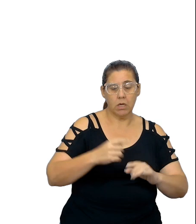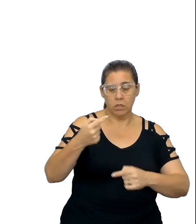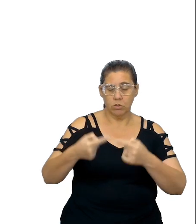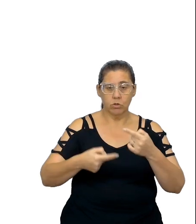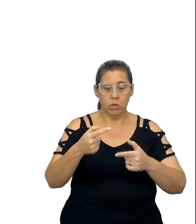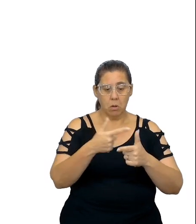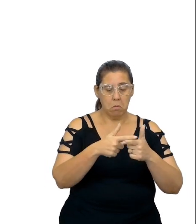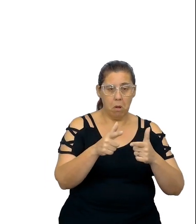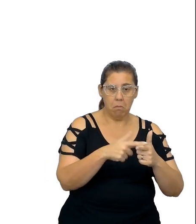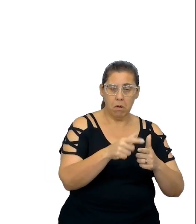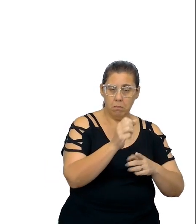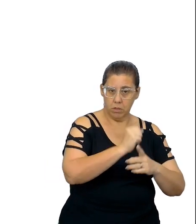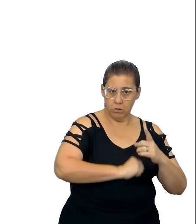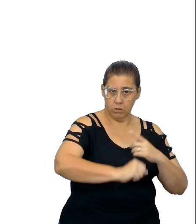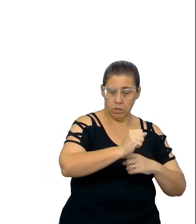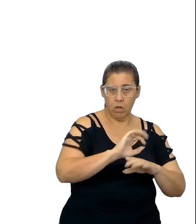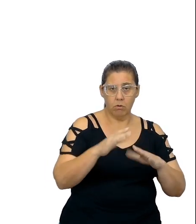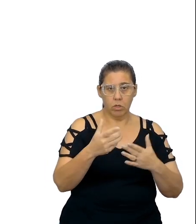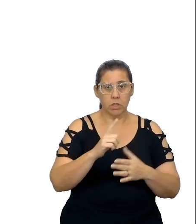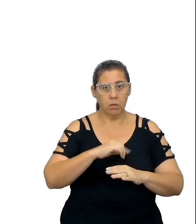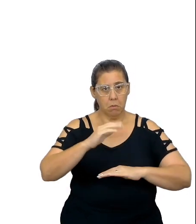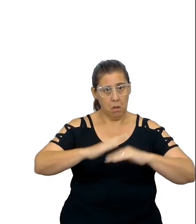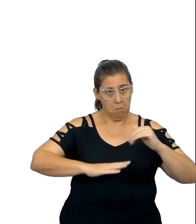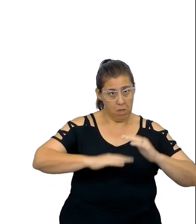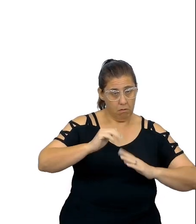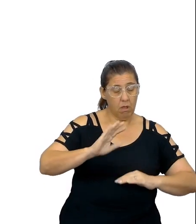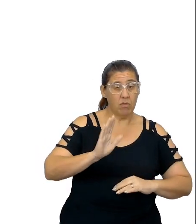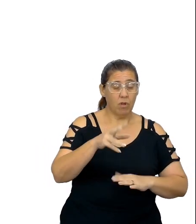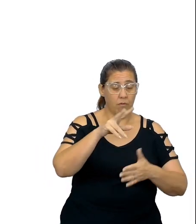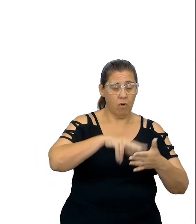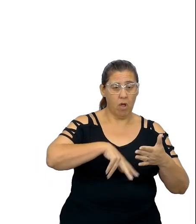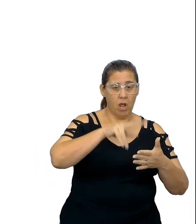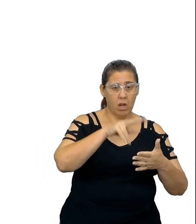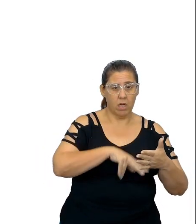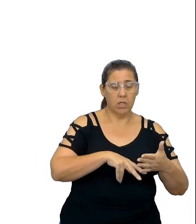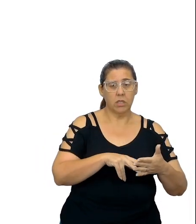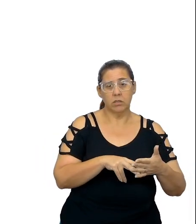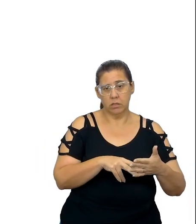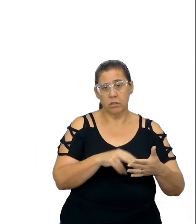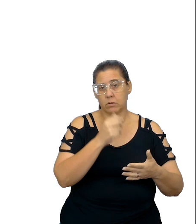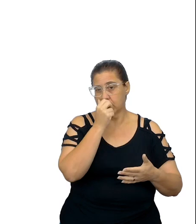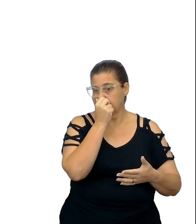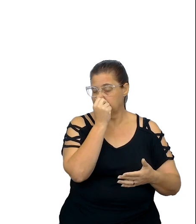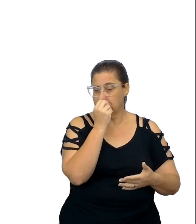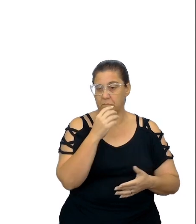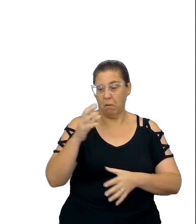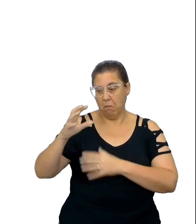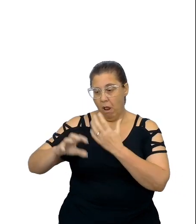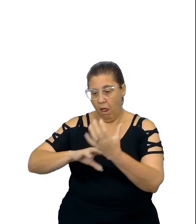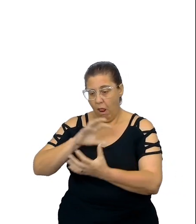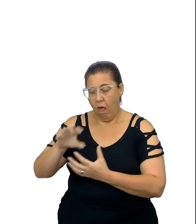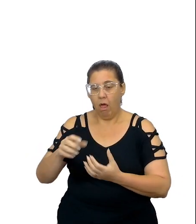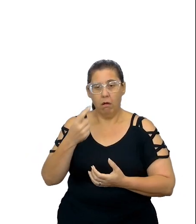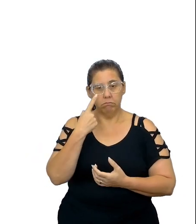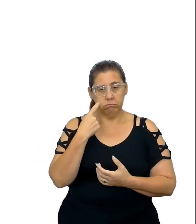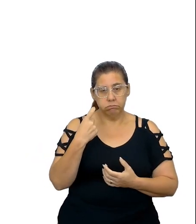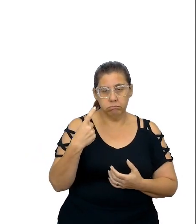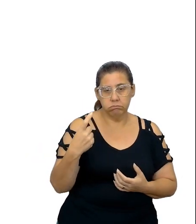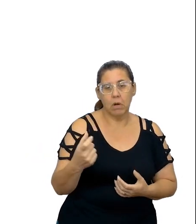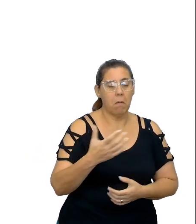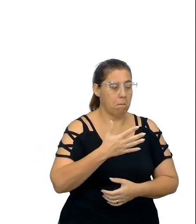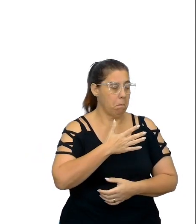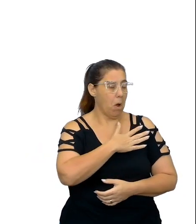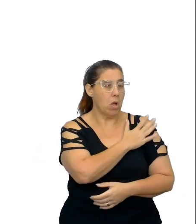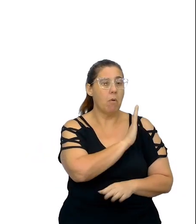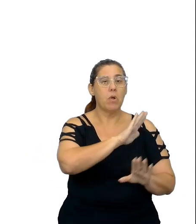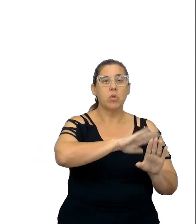problemas sociais, nós temos aqui uma habilidade que já foi lida, que trata dessas questões, dos conflitos, dos interesses, dos preconceitos,